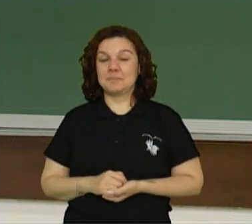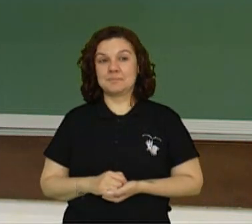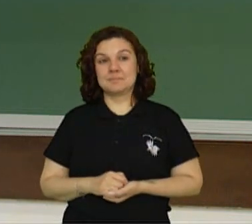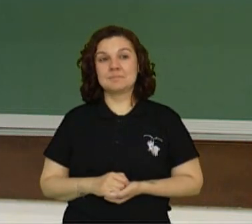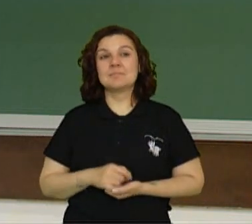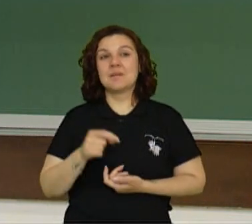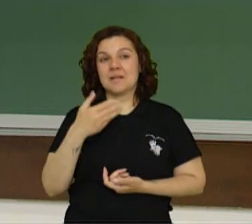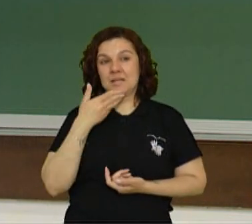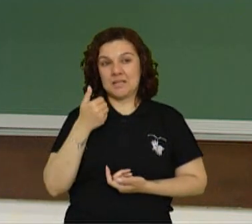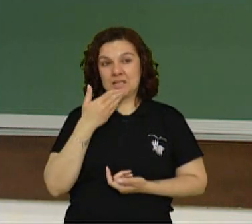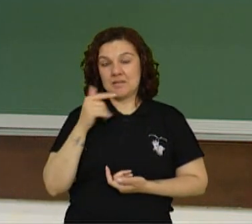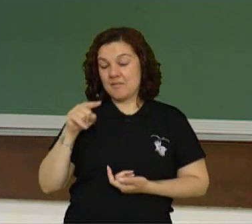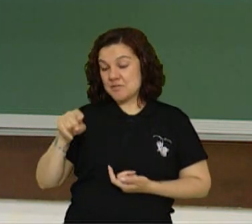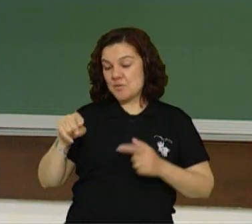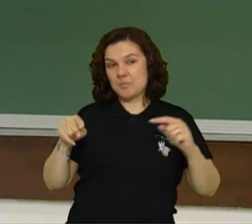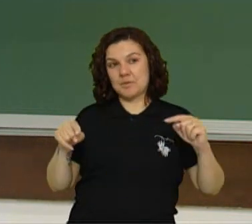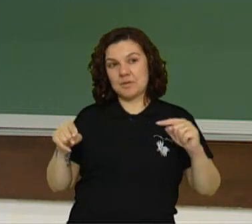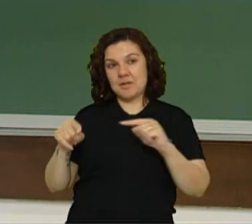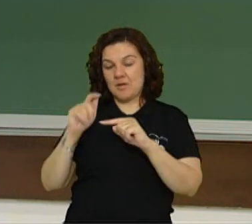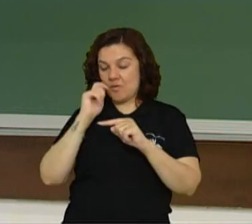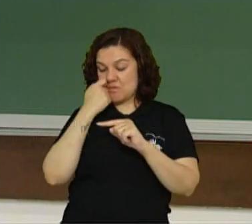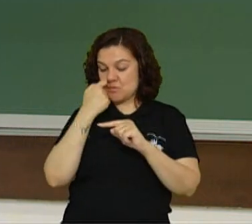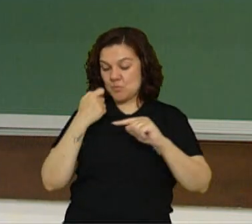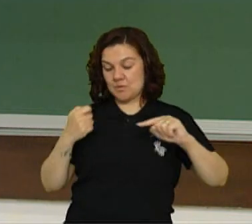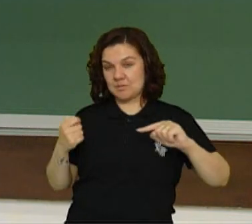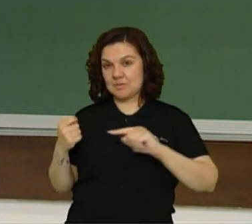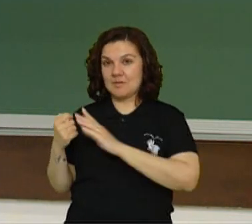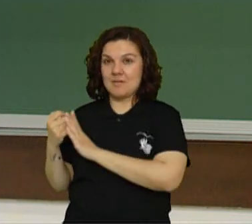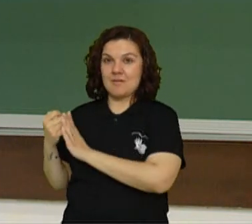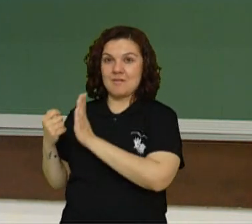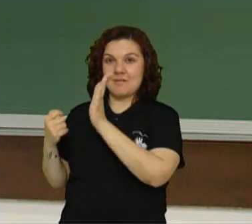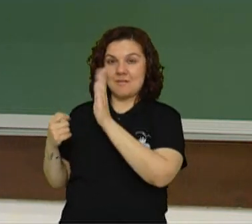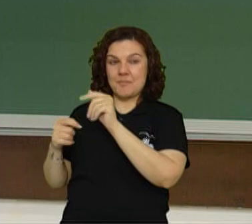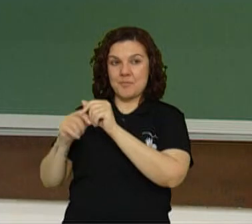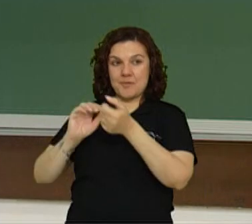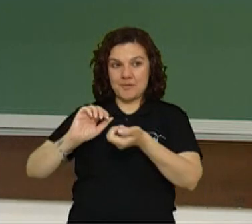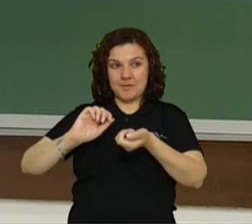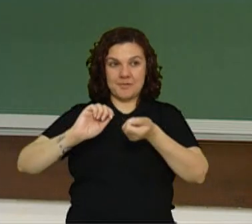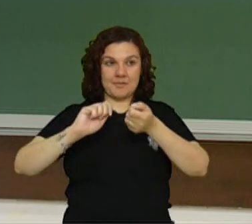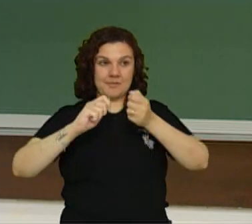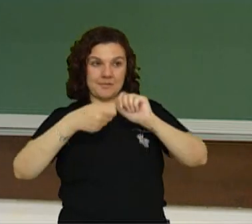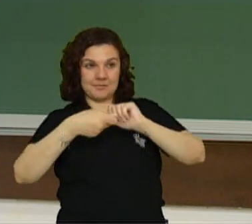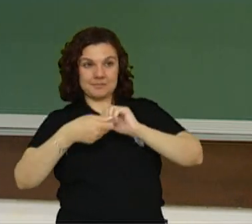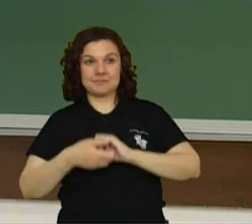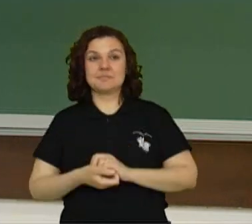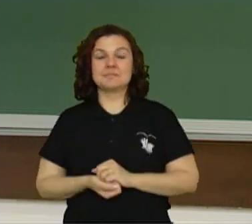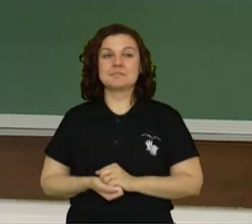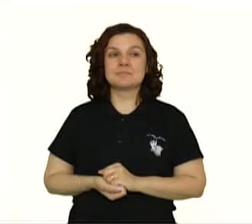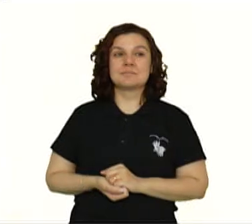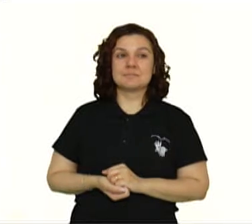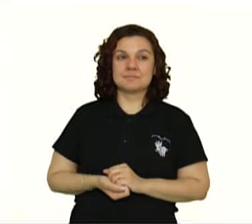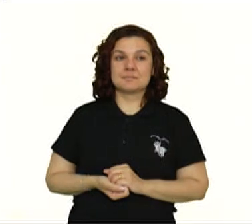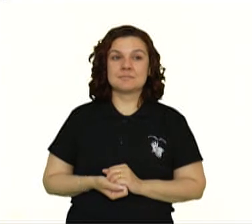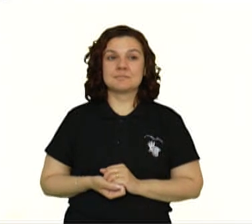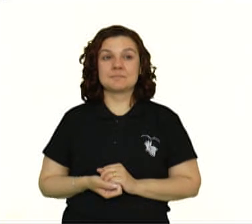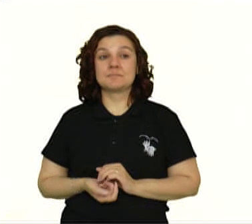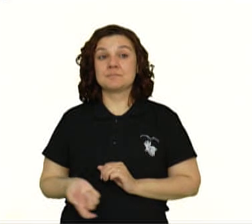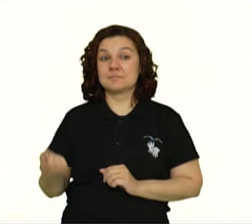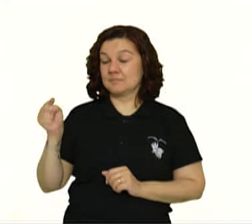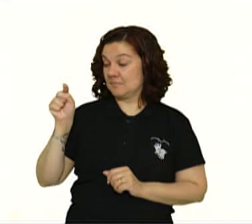Essa aqui é bem facinho de ver, porque a parte escura já mostra que foi cortado aquele pedaço. Deve fazer dois